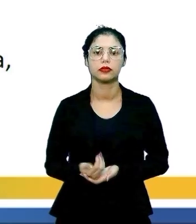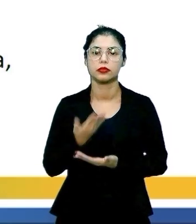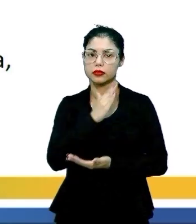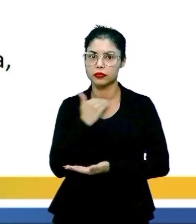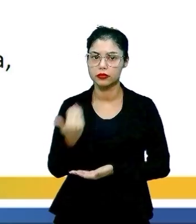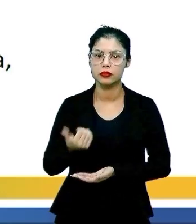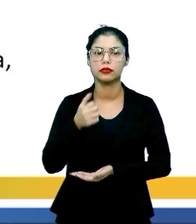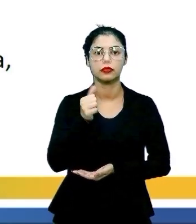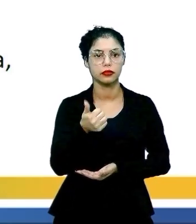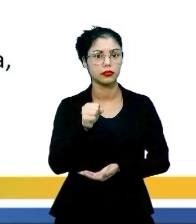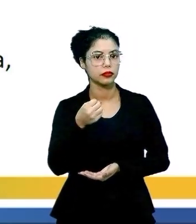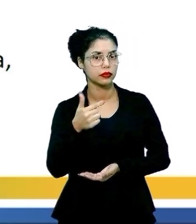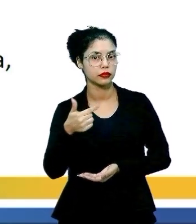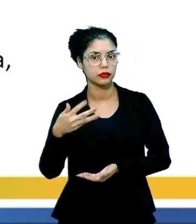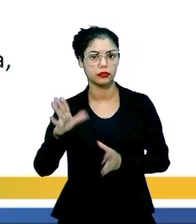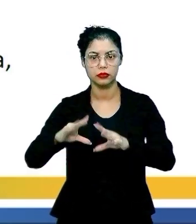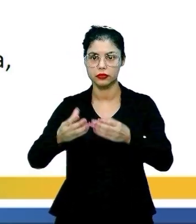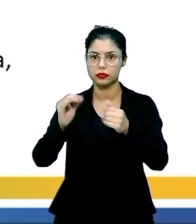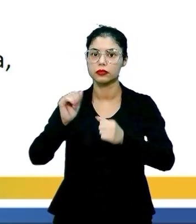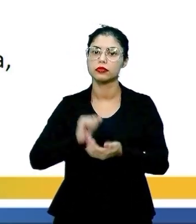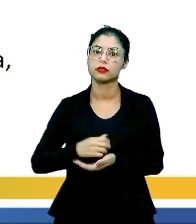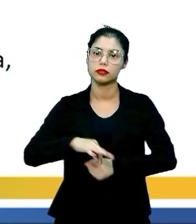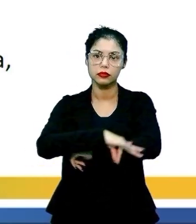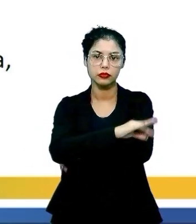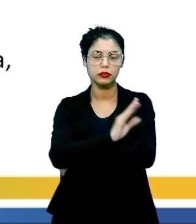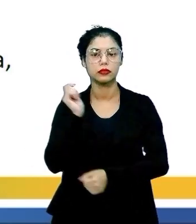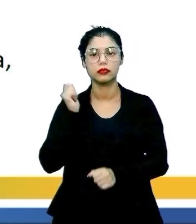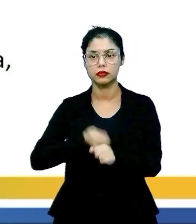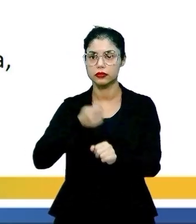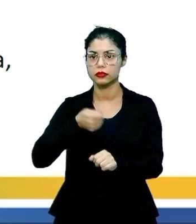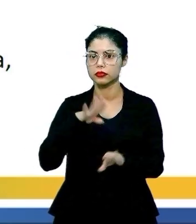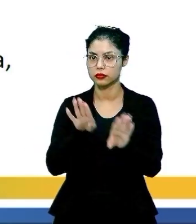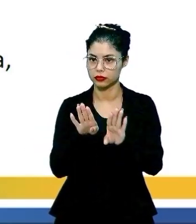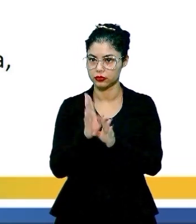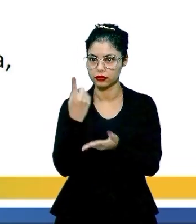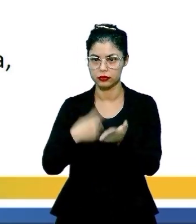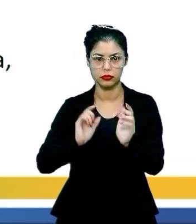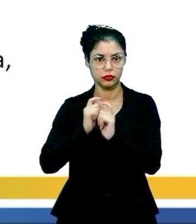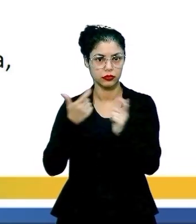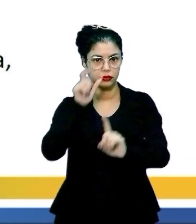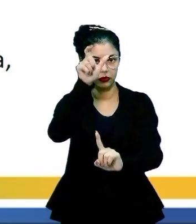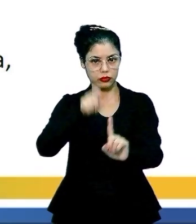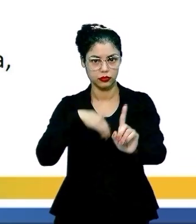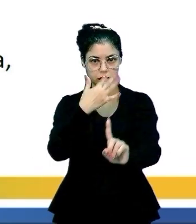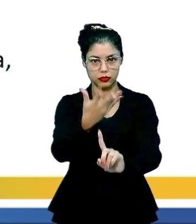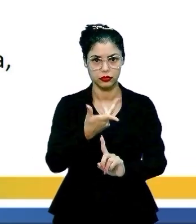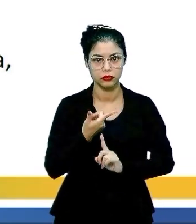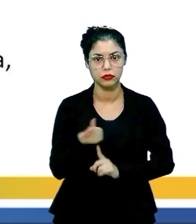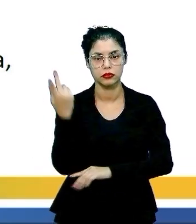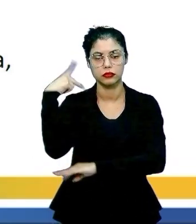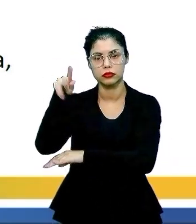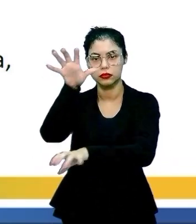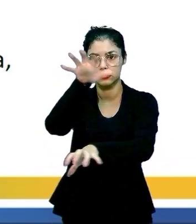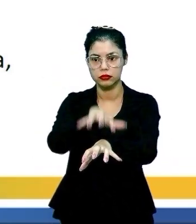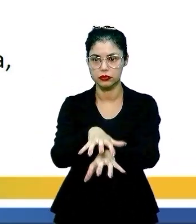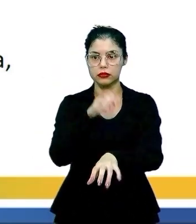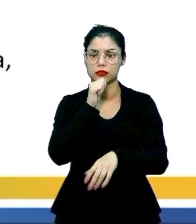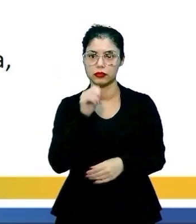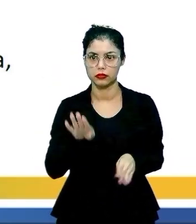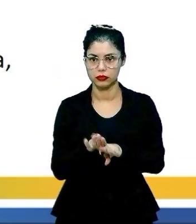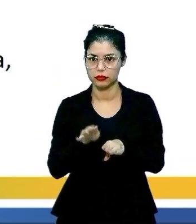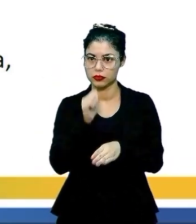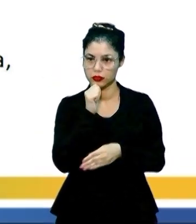em 1814, ele é escultor, entalhador, arquiteto e carpinteiro, considerado o maior artista arquiteto do período colonial,